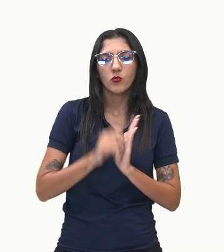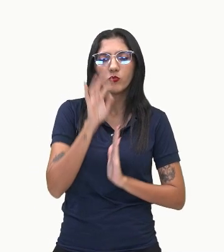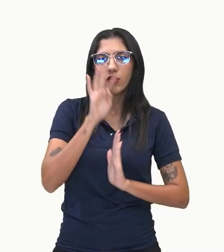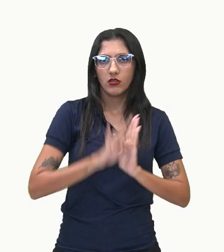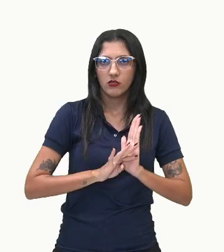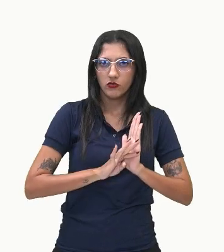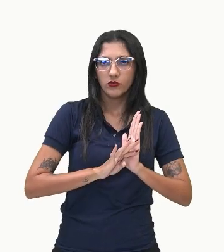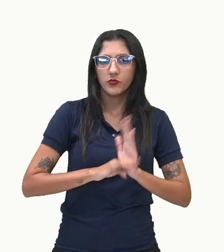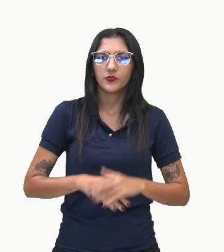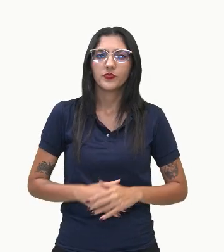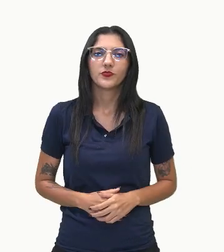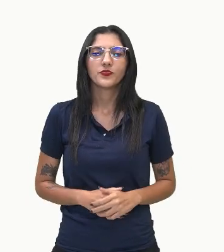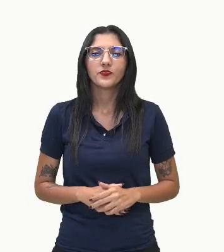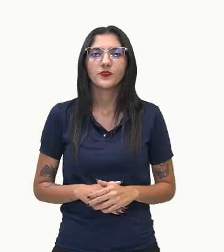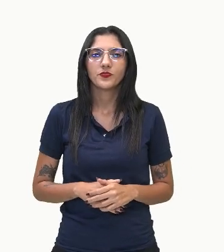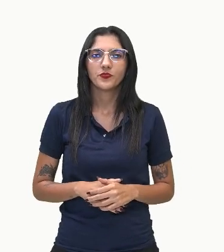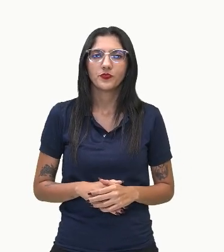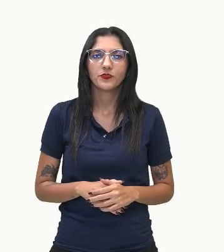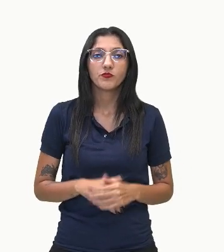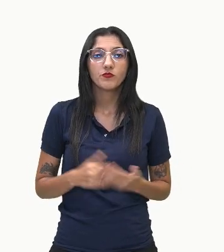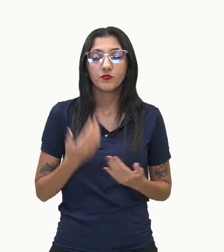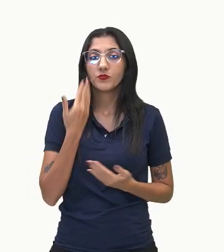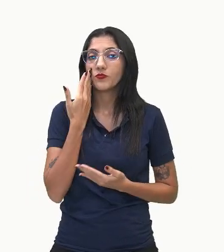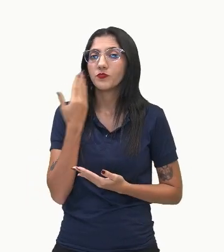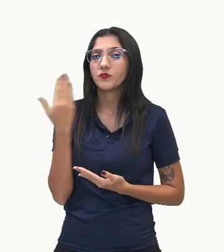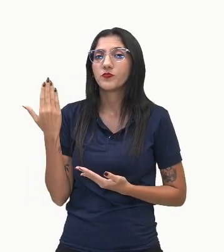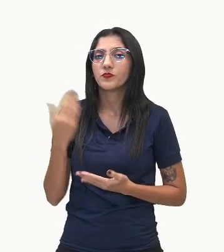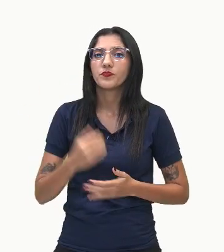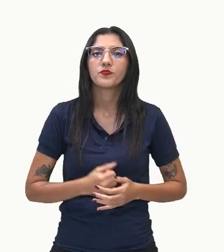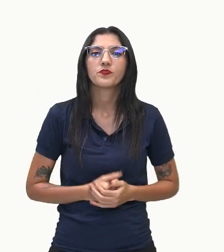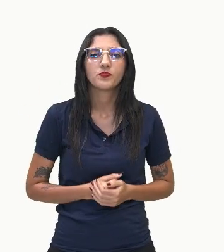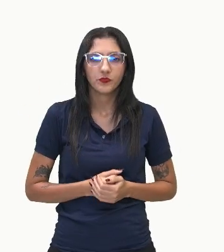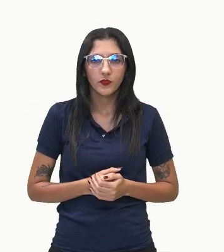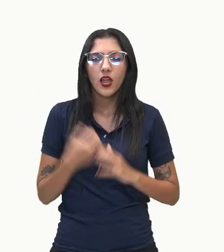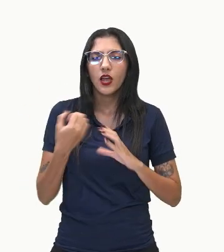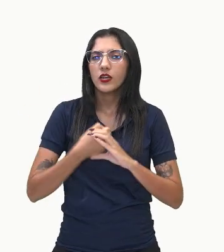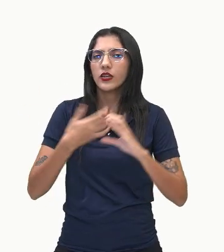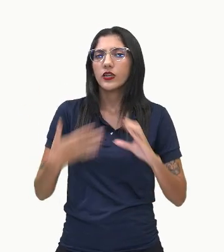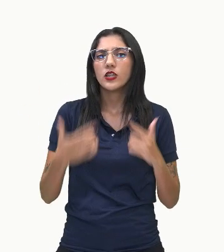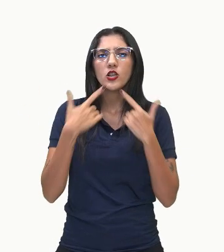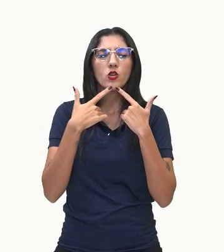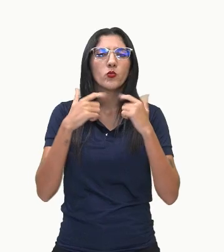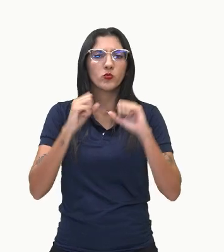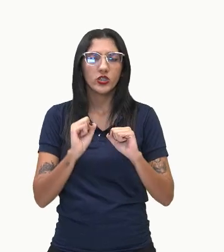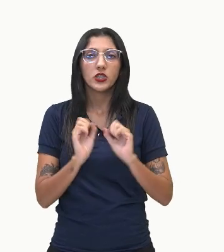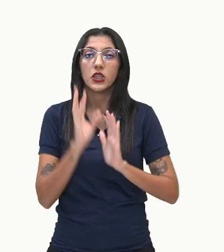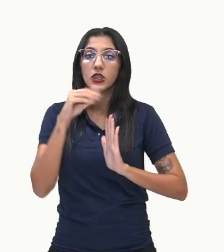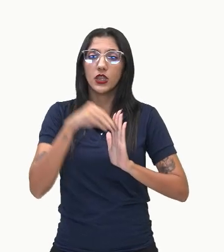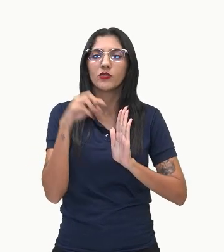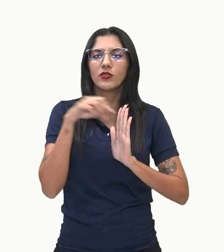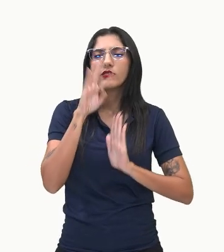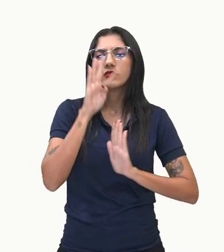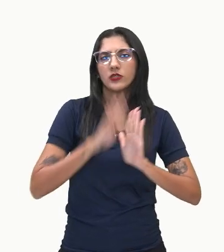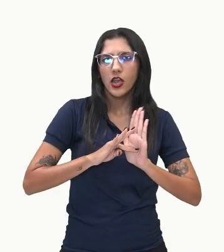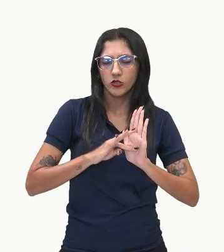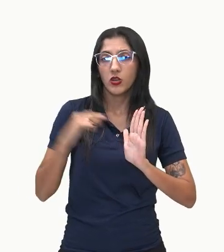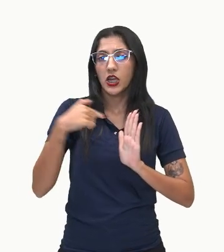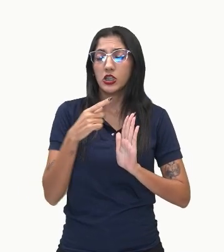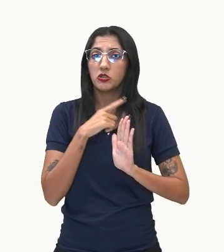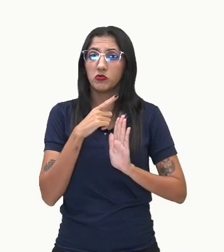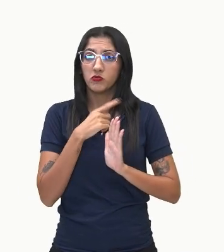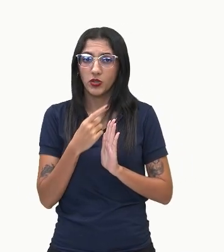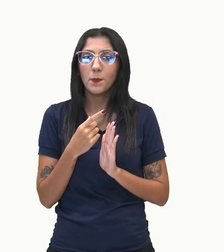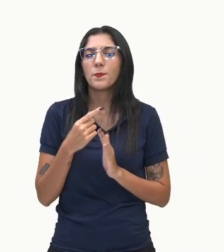mensagem. Então, temos aí introdução às marcas linguísticas. Dentro de um texto, nós vamos encontrar